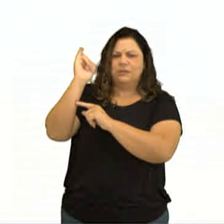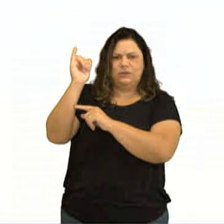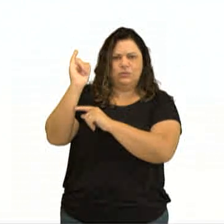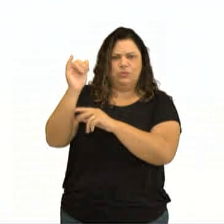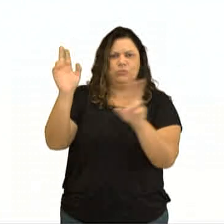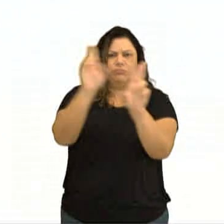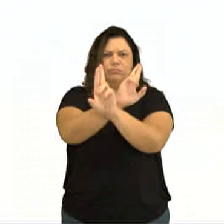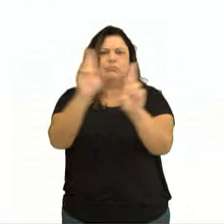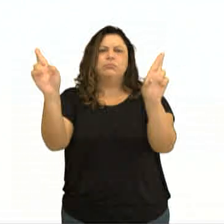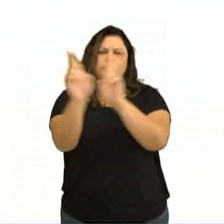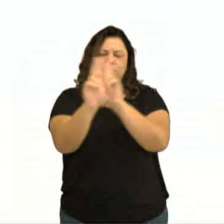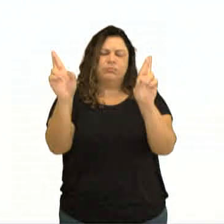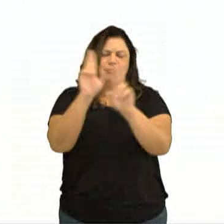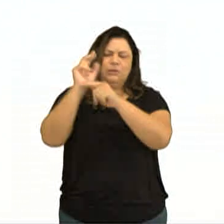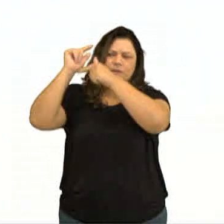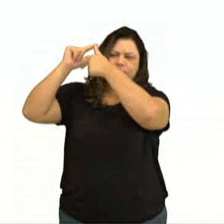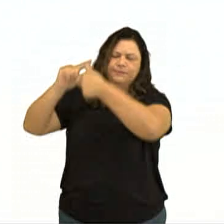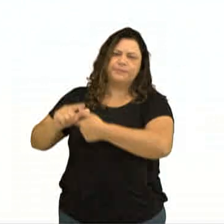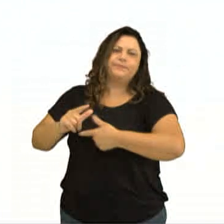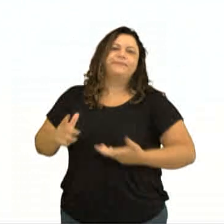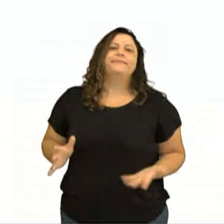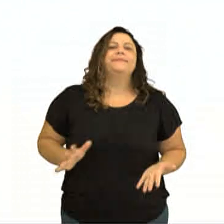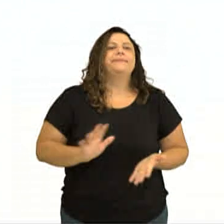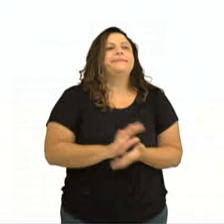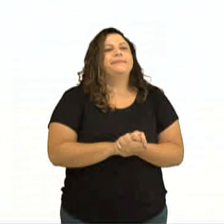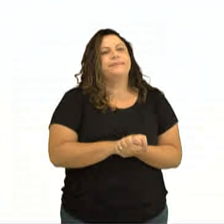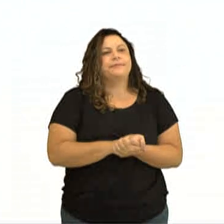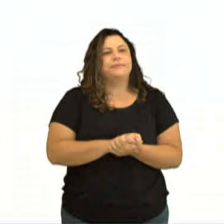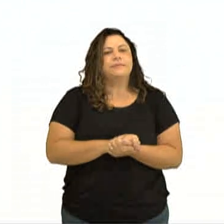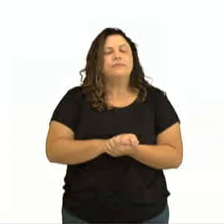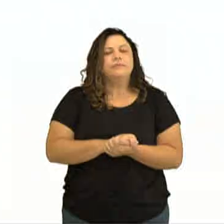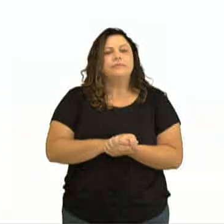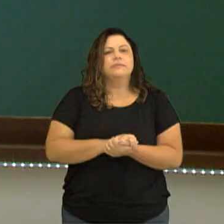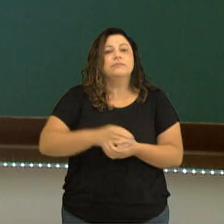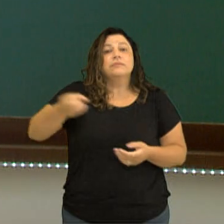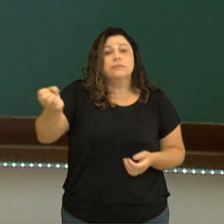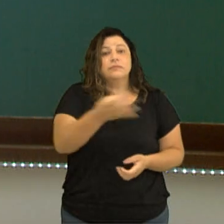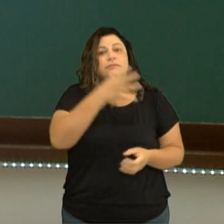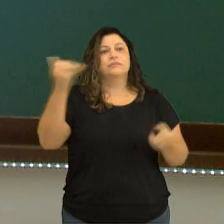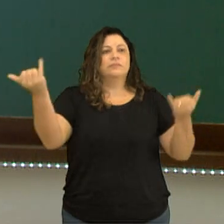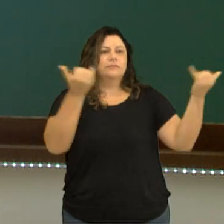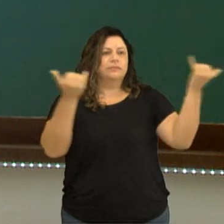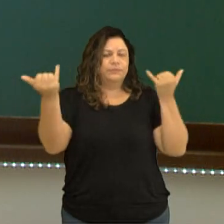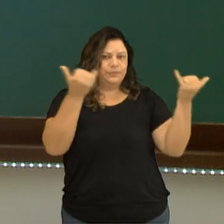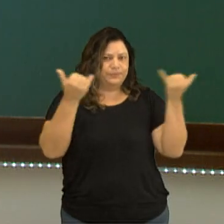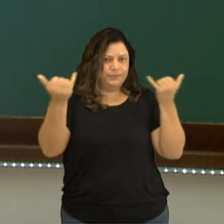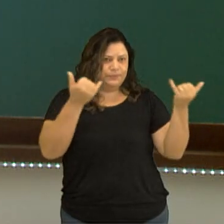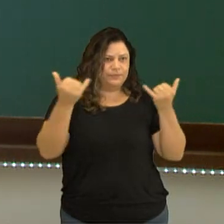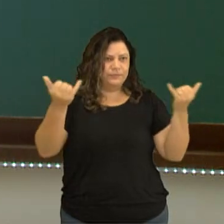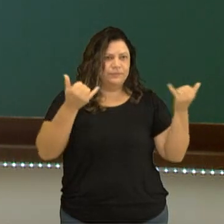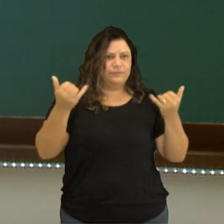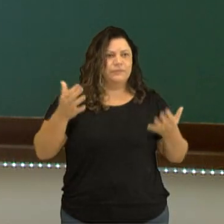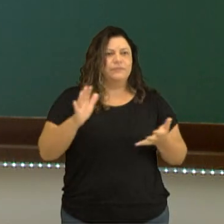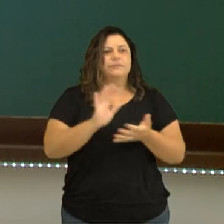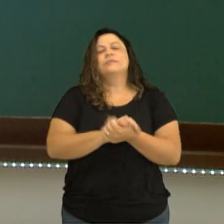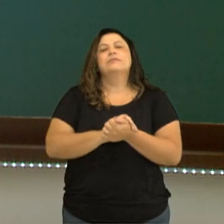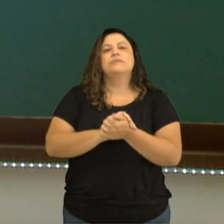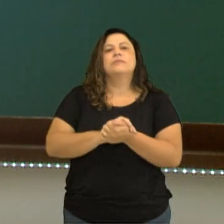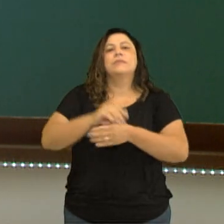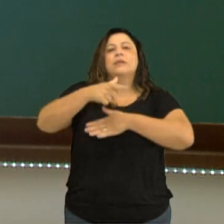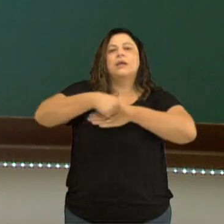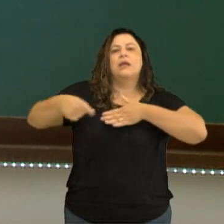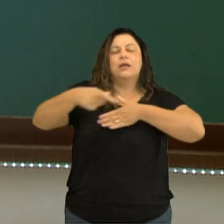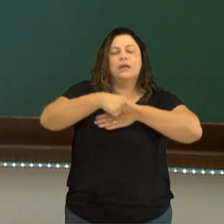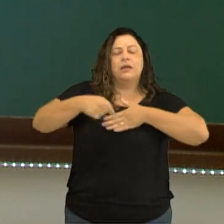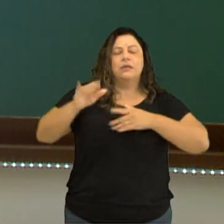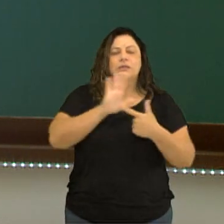reacionário e conservador. Então, novas informações nesse ensaio literário em que a autora